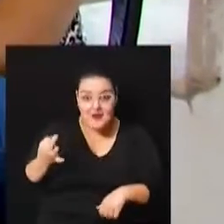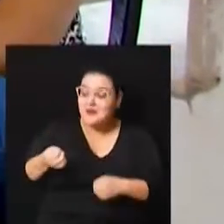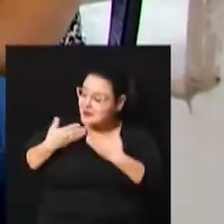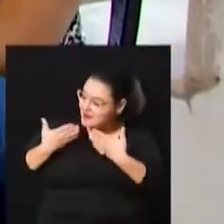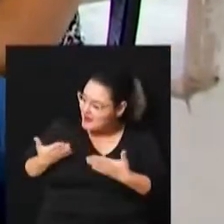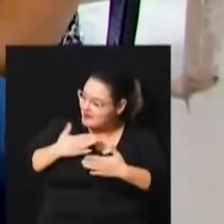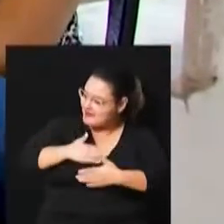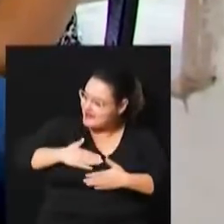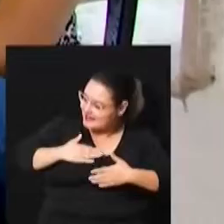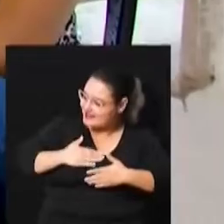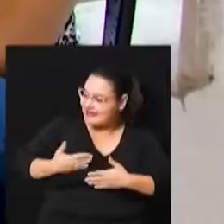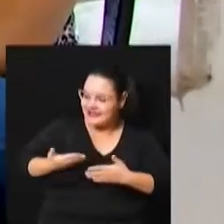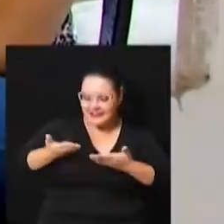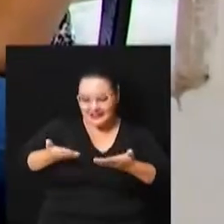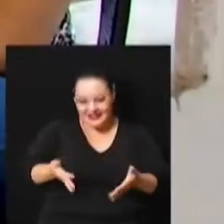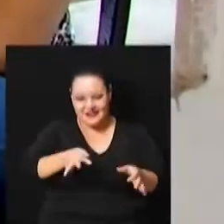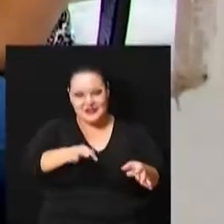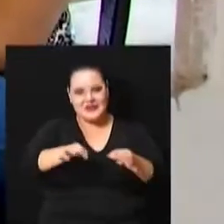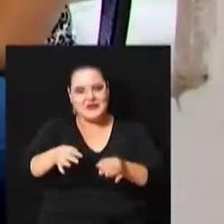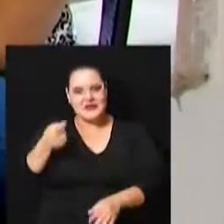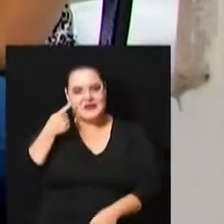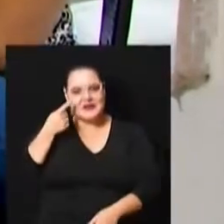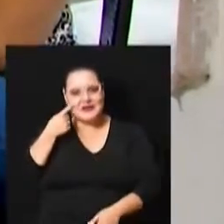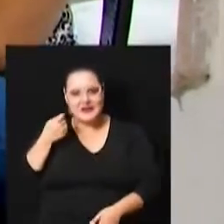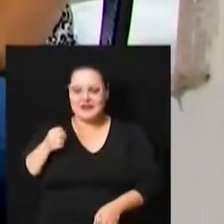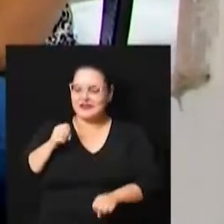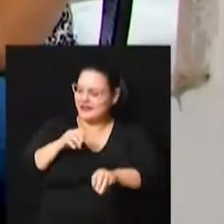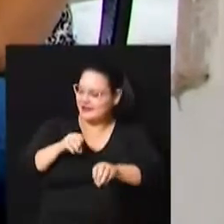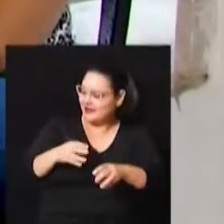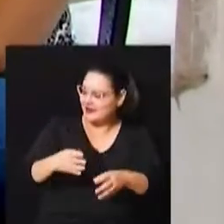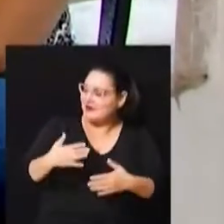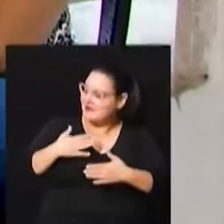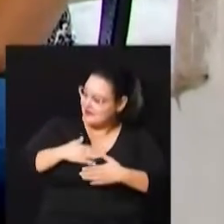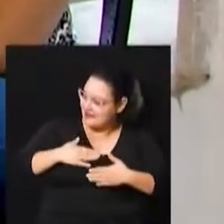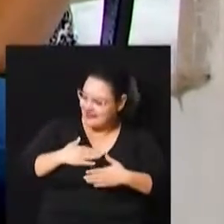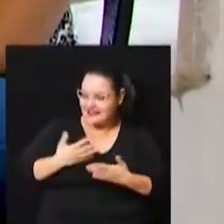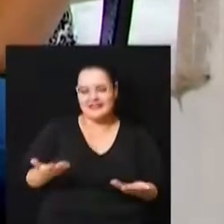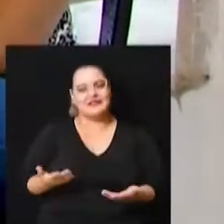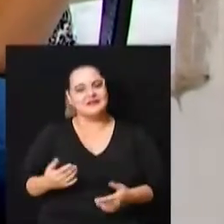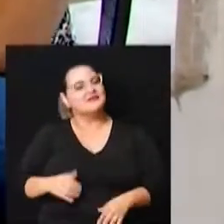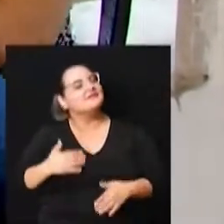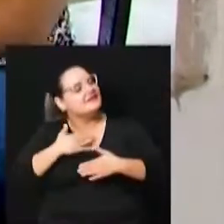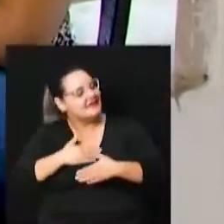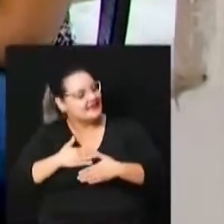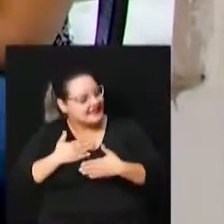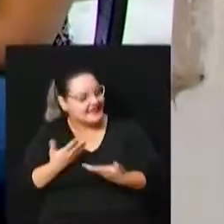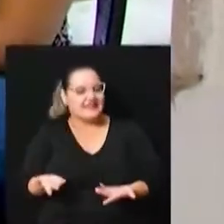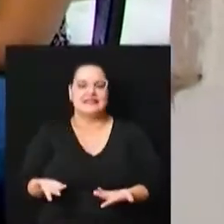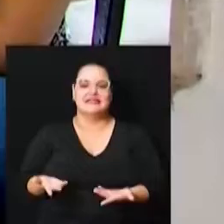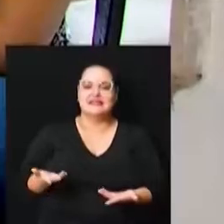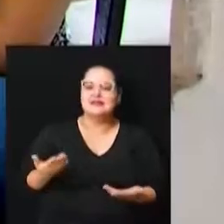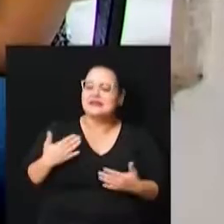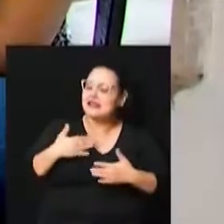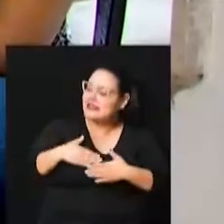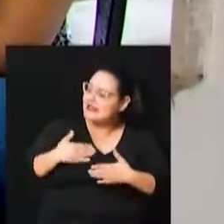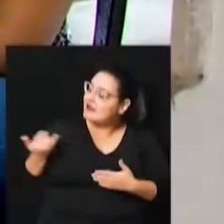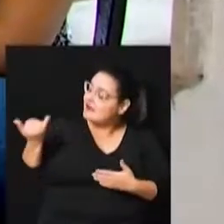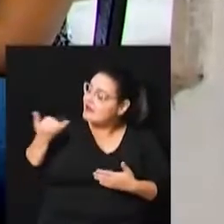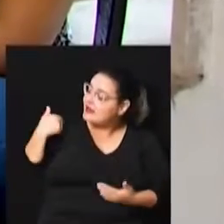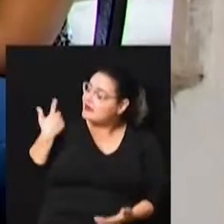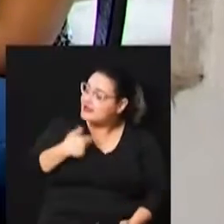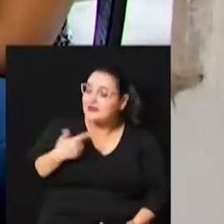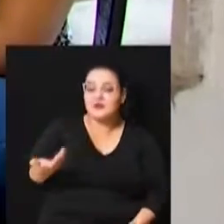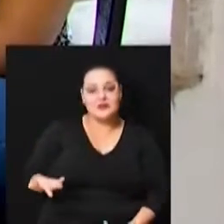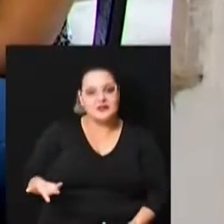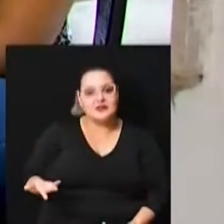aqui no quadro De Olho na Educação. Muito prazer, André. Prazer. Bom, conta primeiramente sua história pra gente, não é? A gente